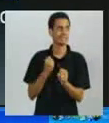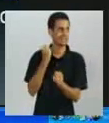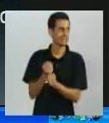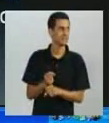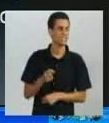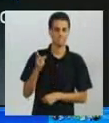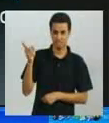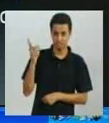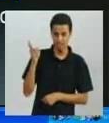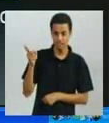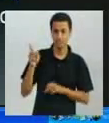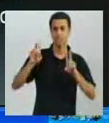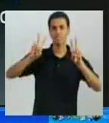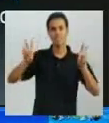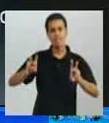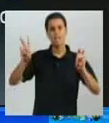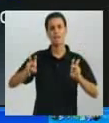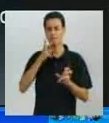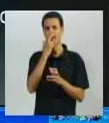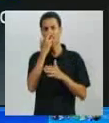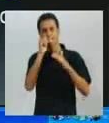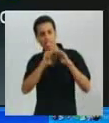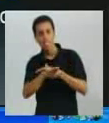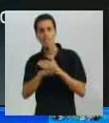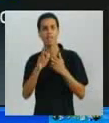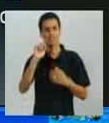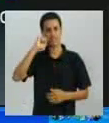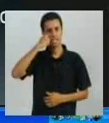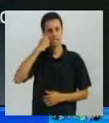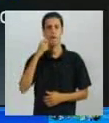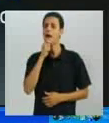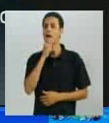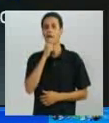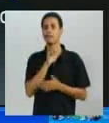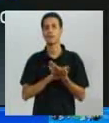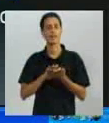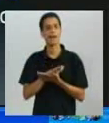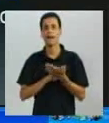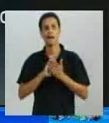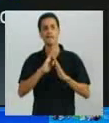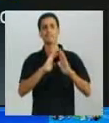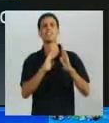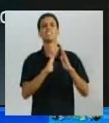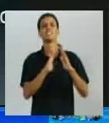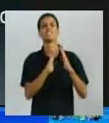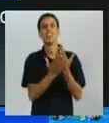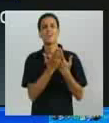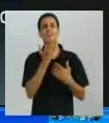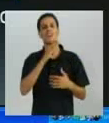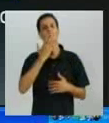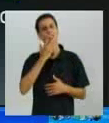chamada Tapete Negro vai completar 3 anos e ainda não pôde passar pelos bancos das creches